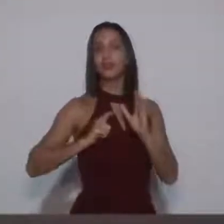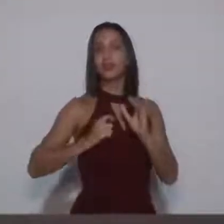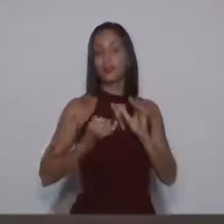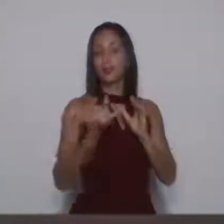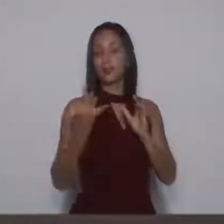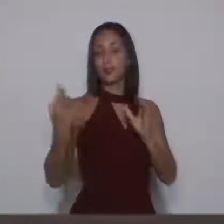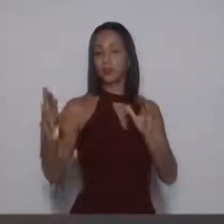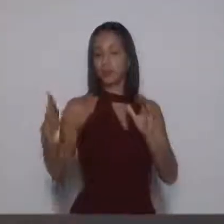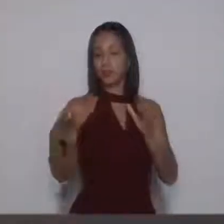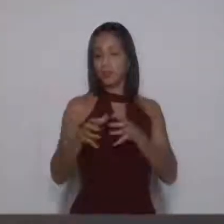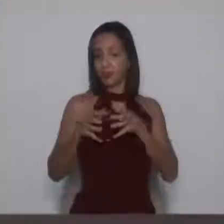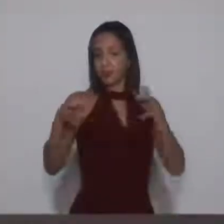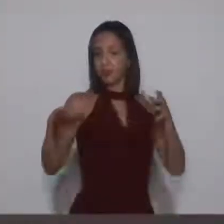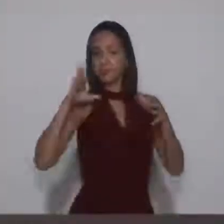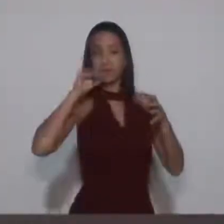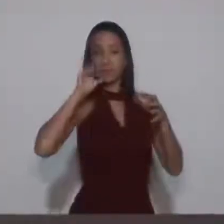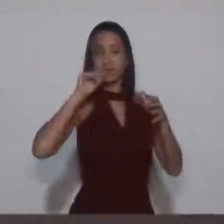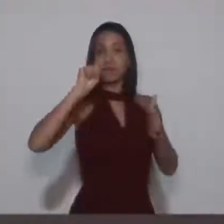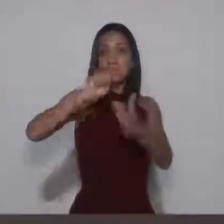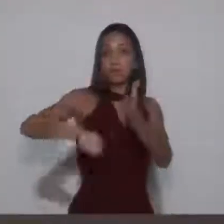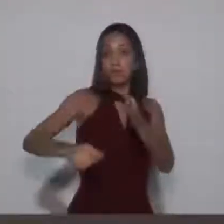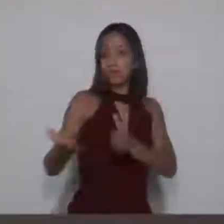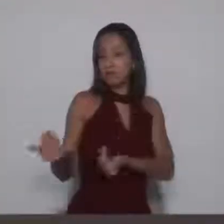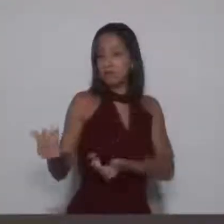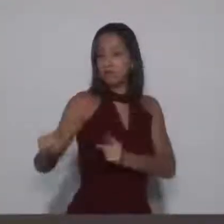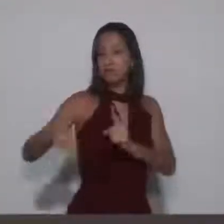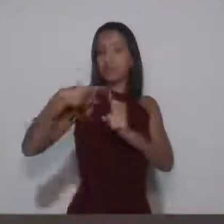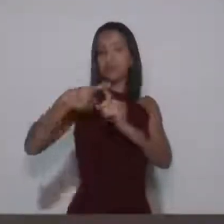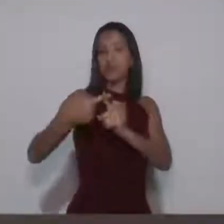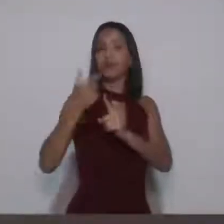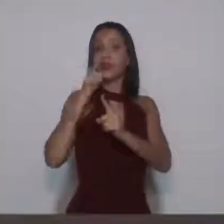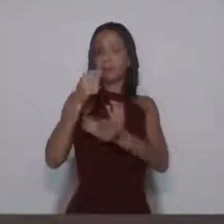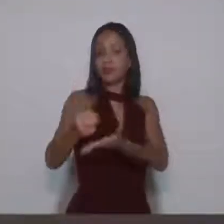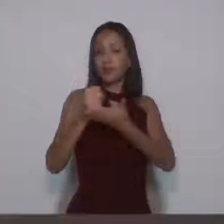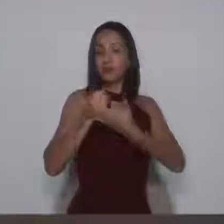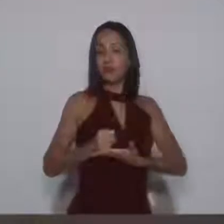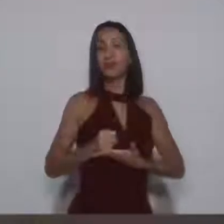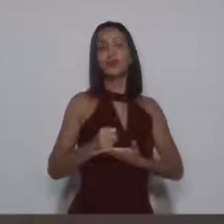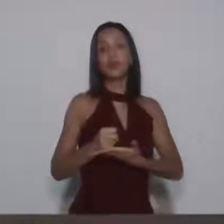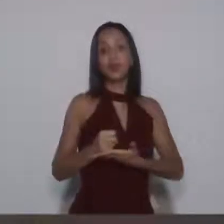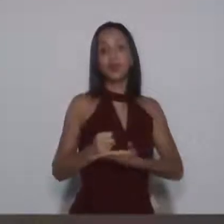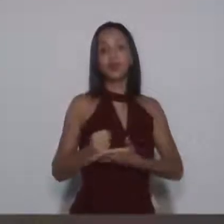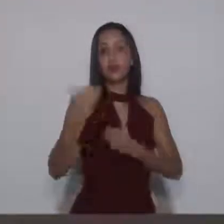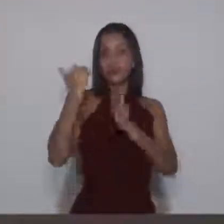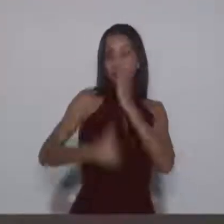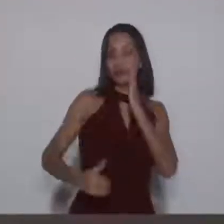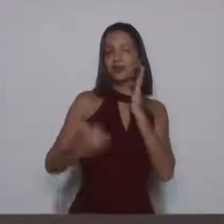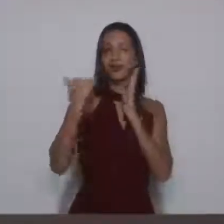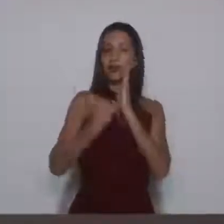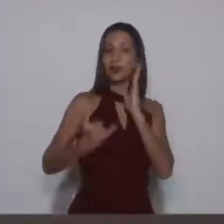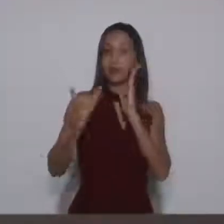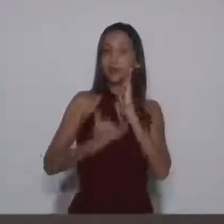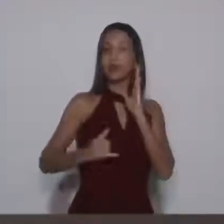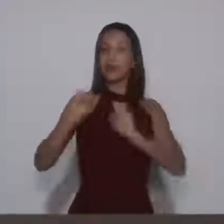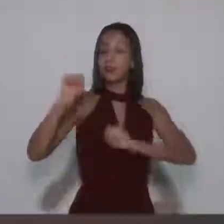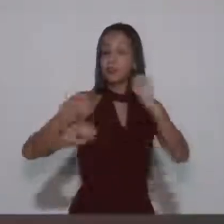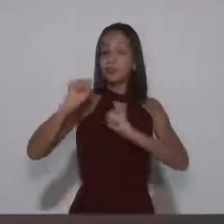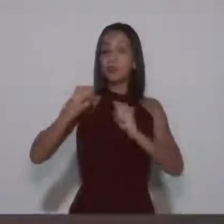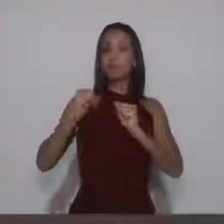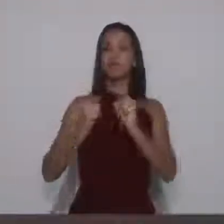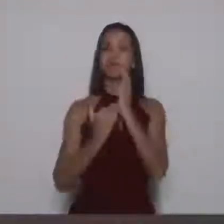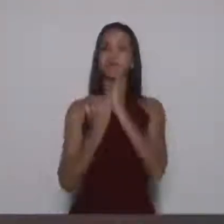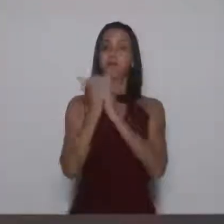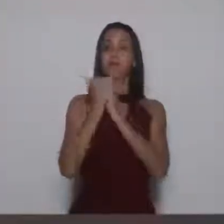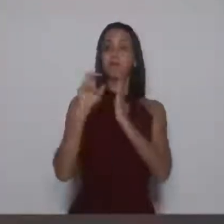Então, quando ele contrata jovens a mais, você busca um incentivo fiscal para essa empresa. Ou então, acima de 50 anos,